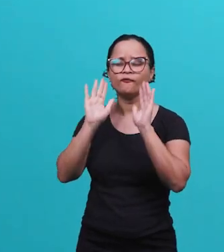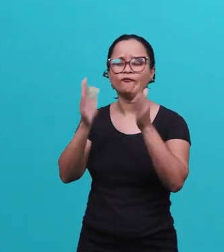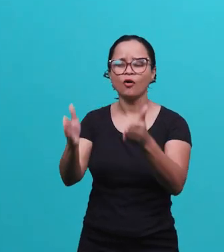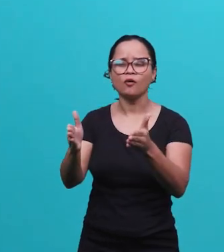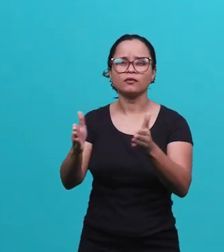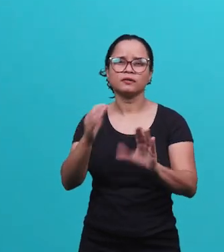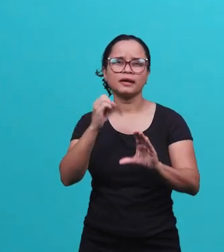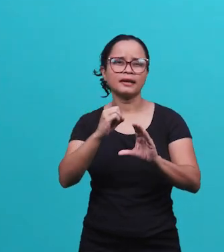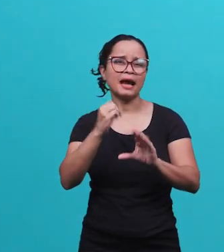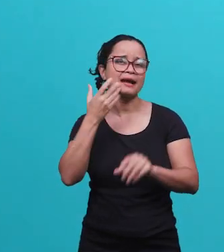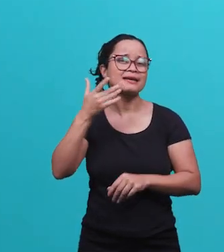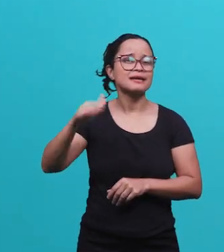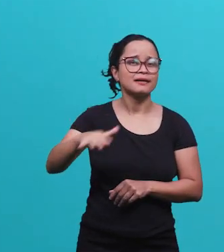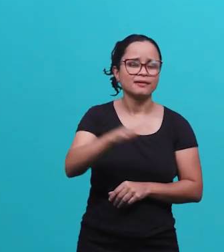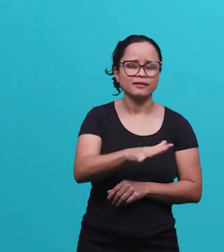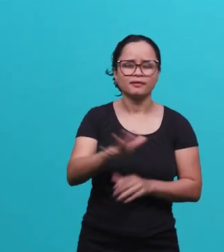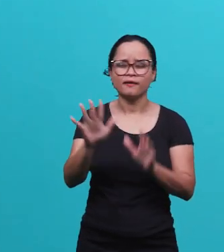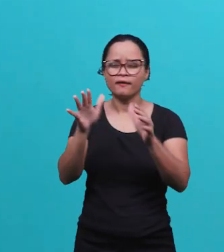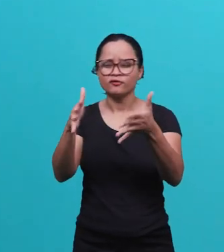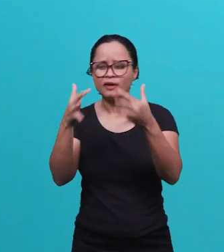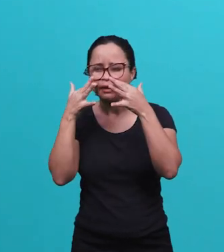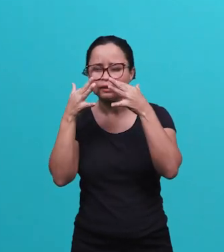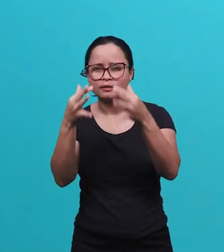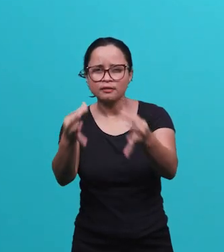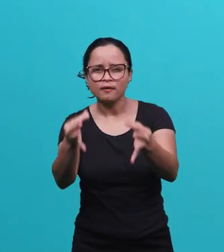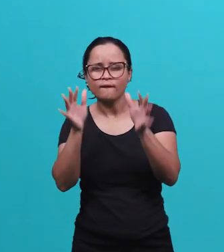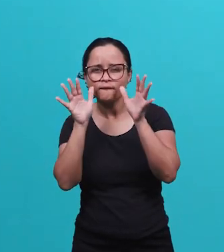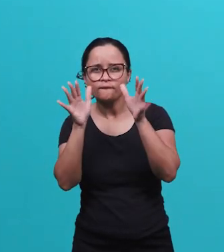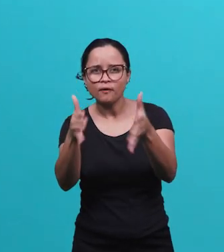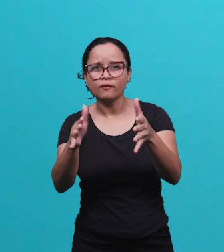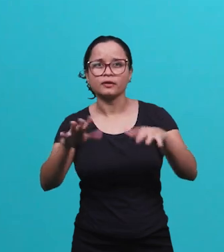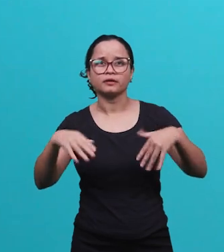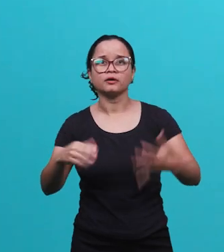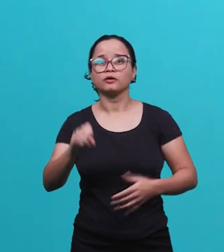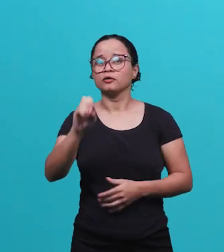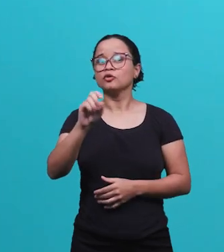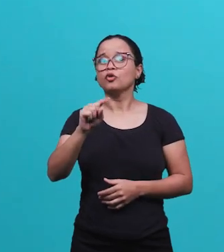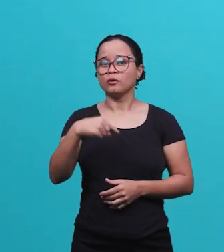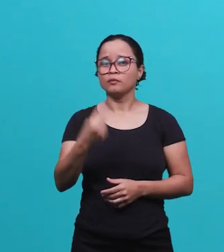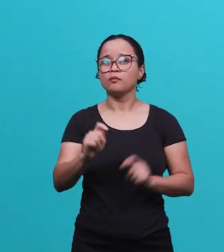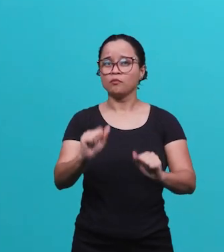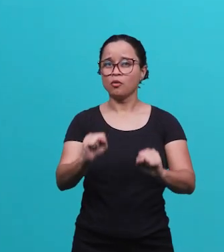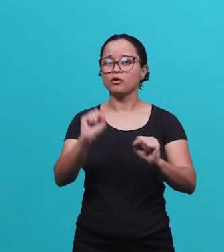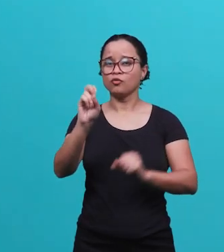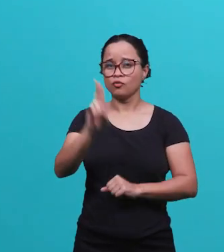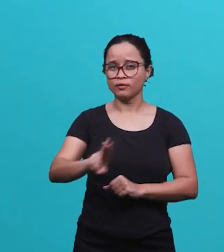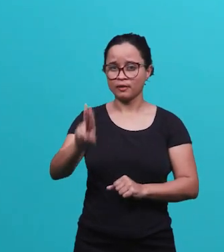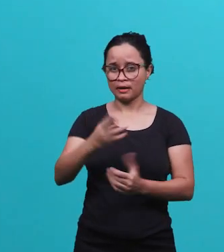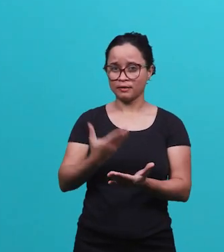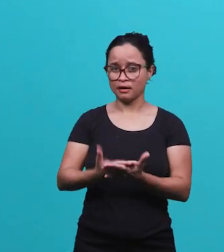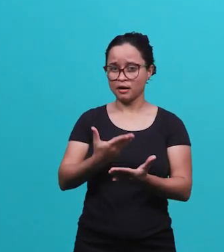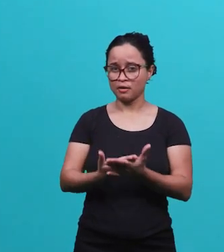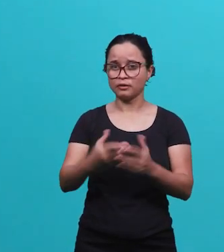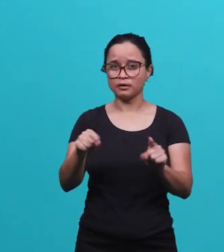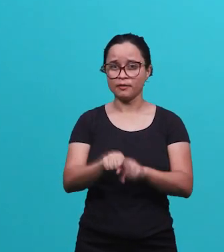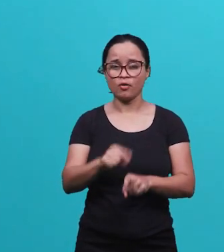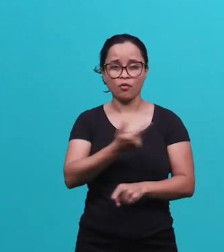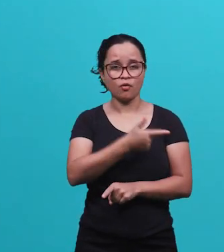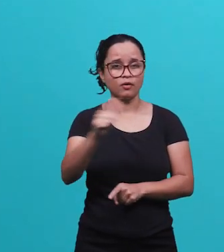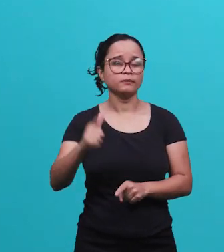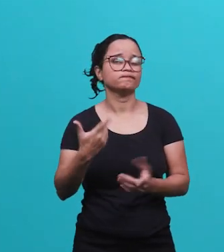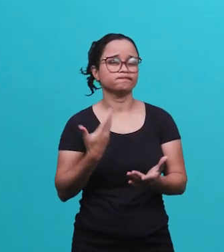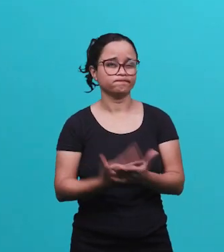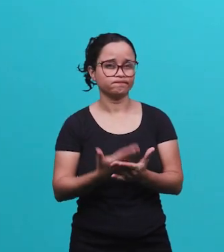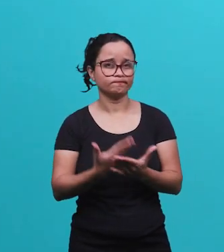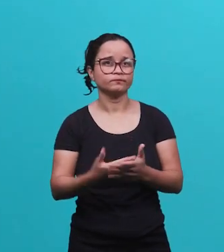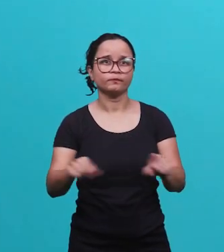características de atenção, de concentração. Então, esse recurso aqui pode ser utilizado nessa aula e em muitas outras